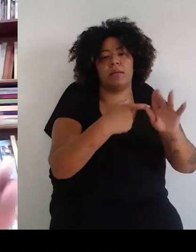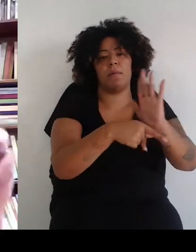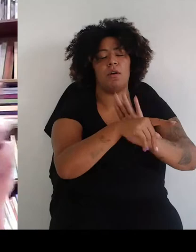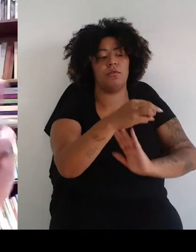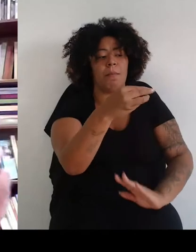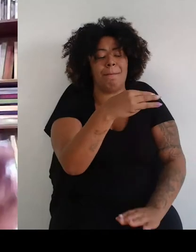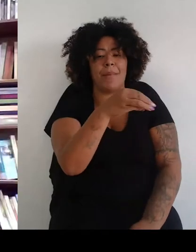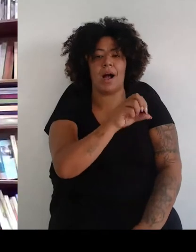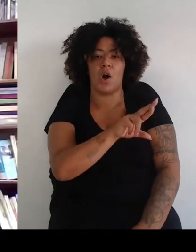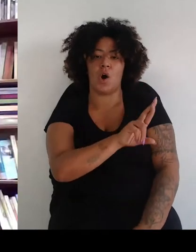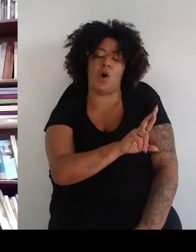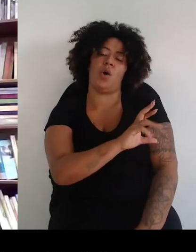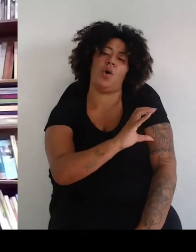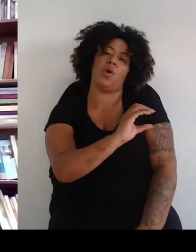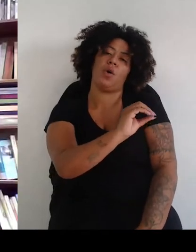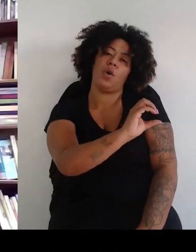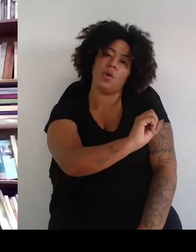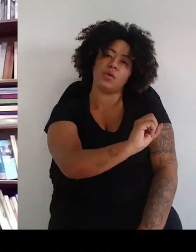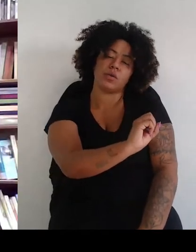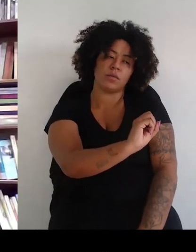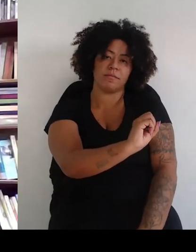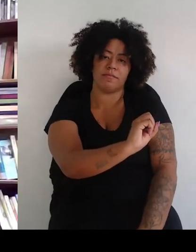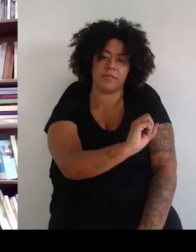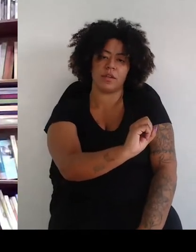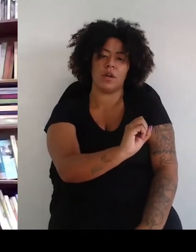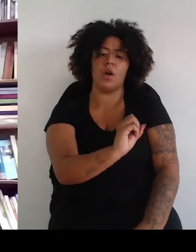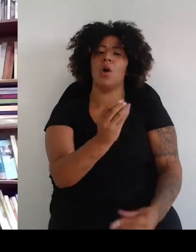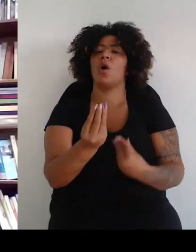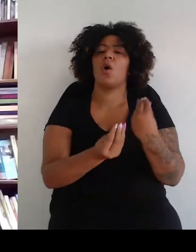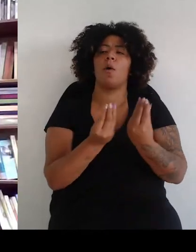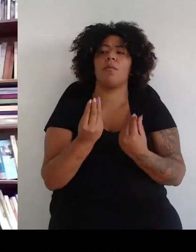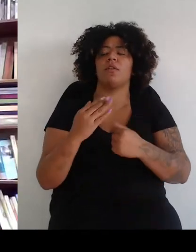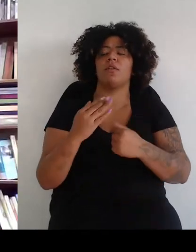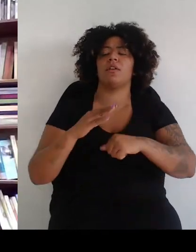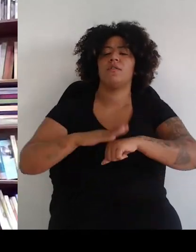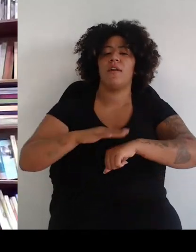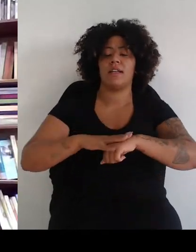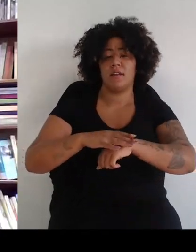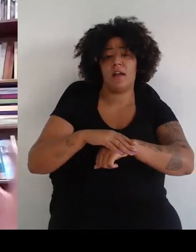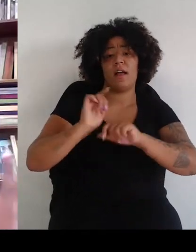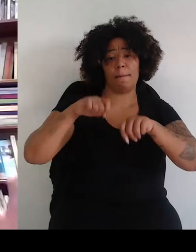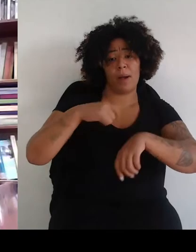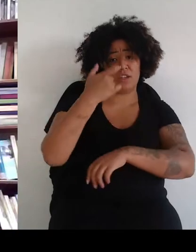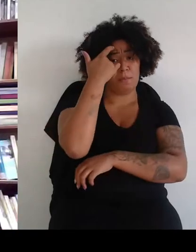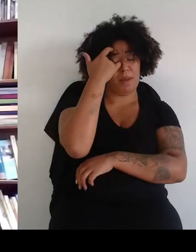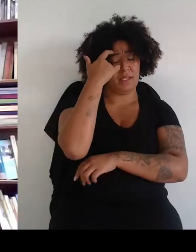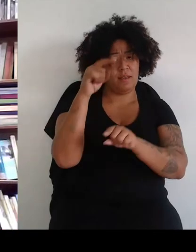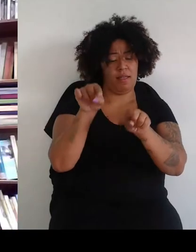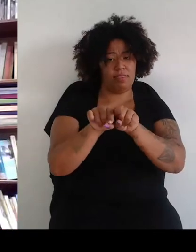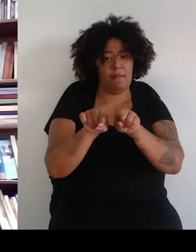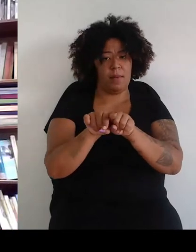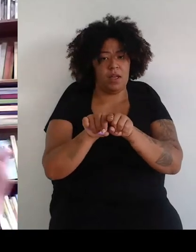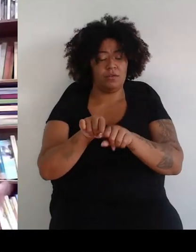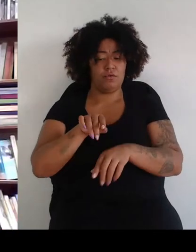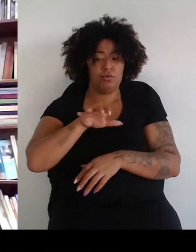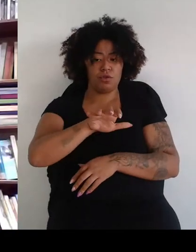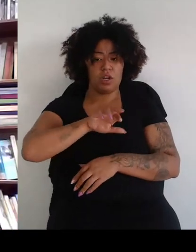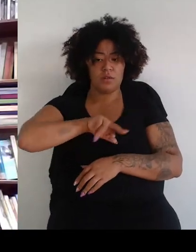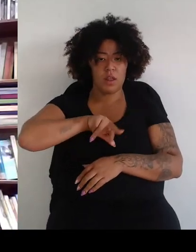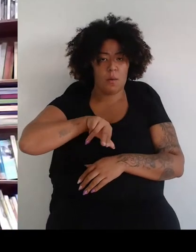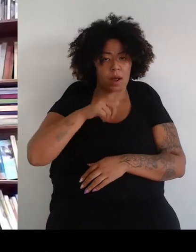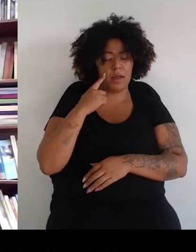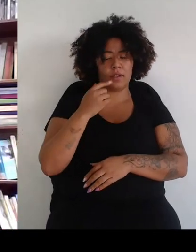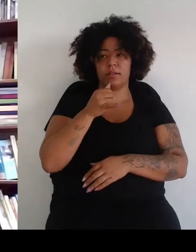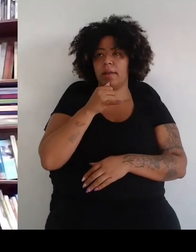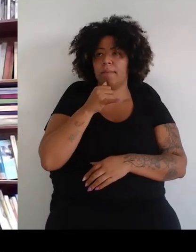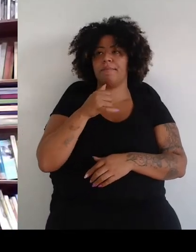com essas questões será que a gente vai pensar nessas Pioneiros mas também indo para o